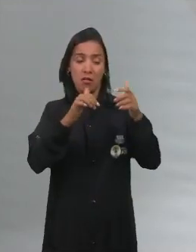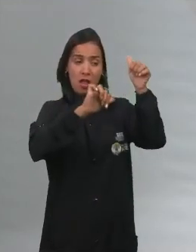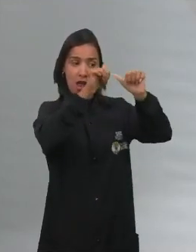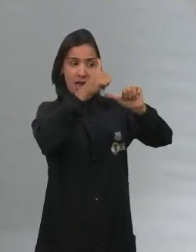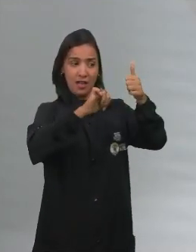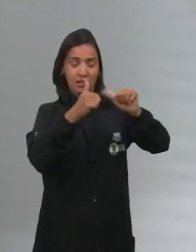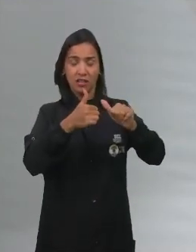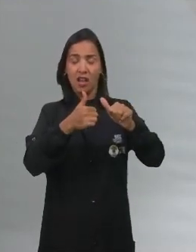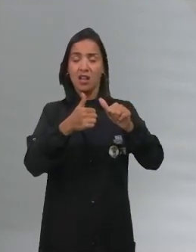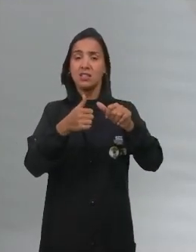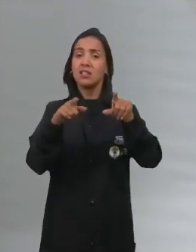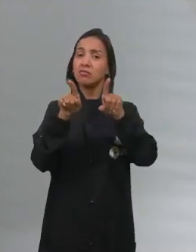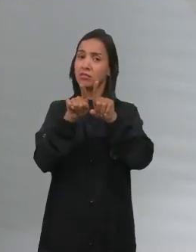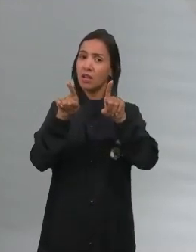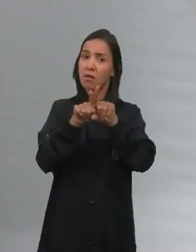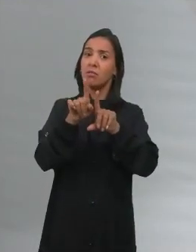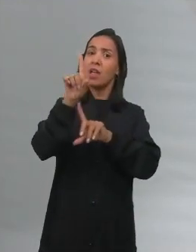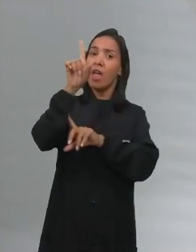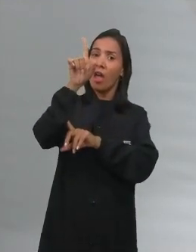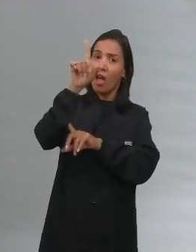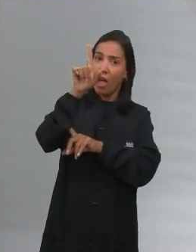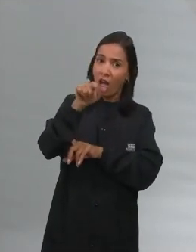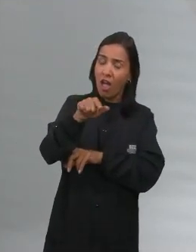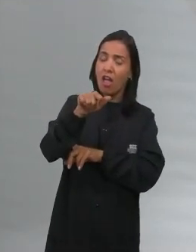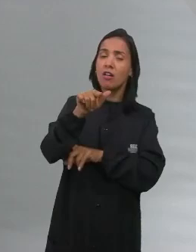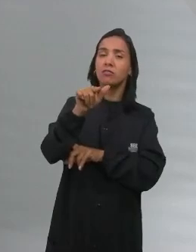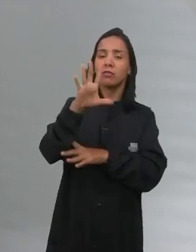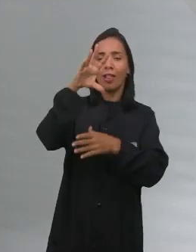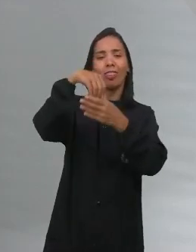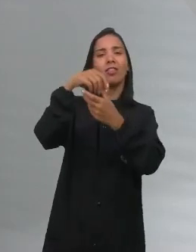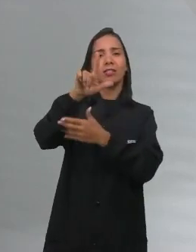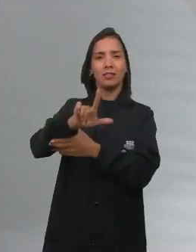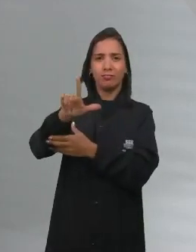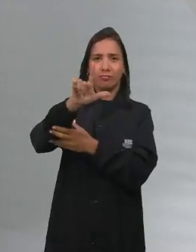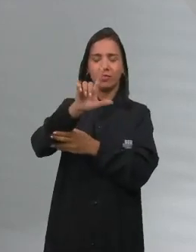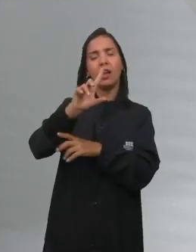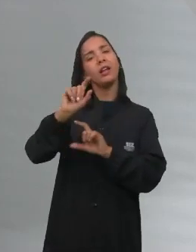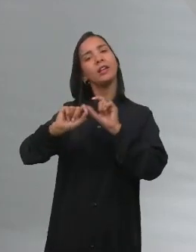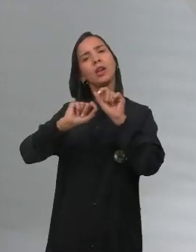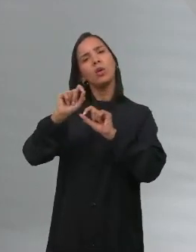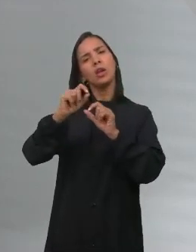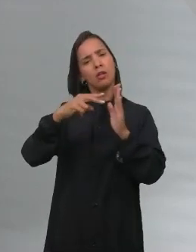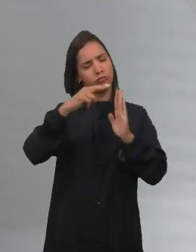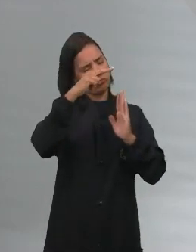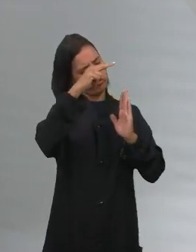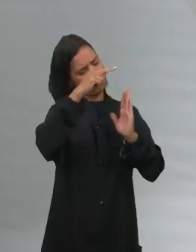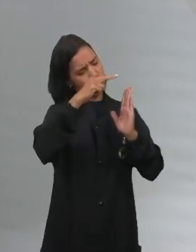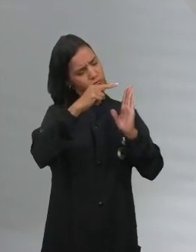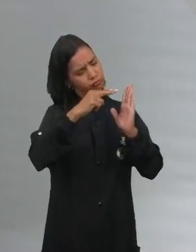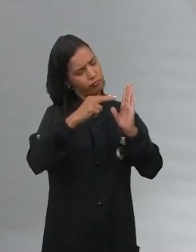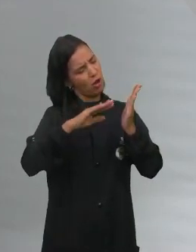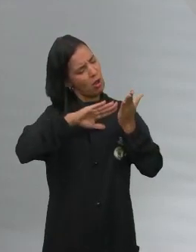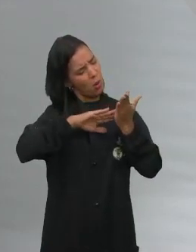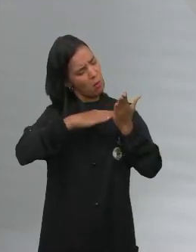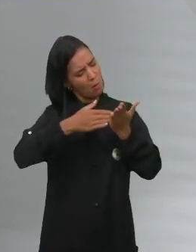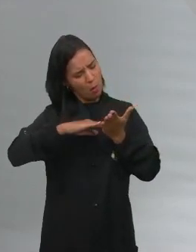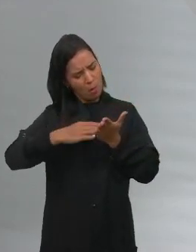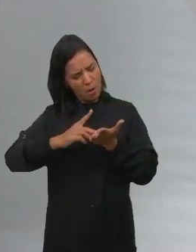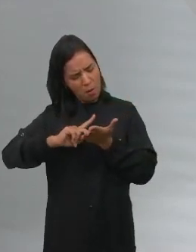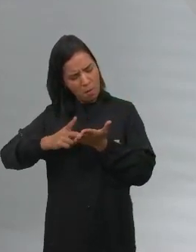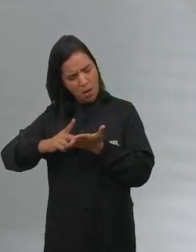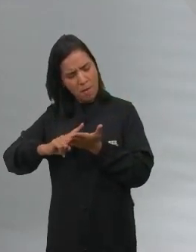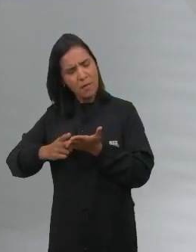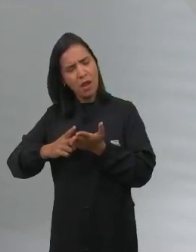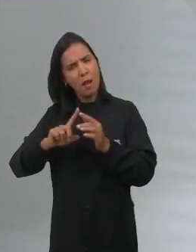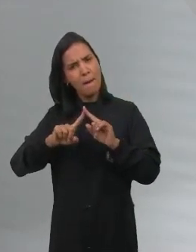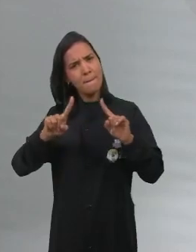faz parte de uma das funções da literatura, viu? Que é eu ler um trecho e interpretar. Só lembra